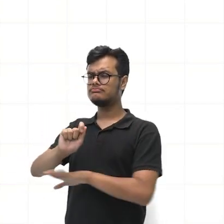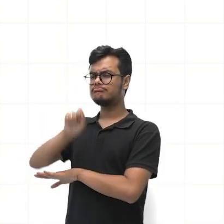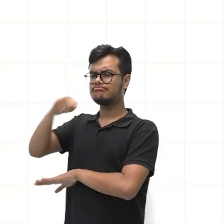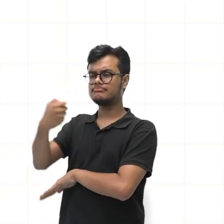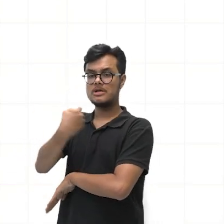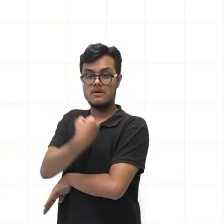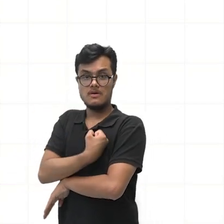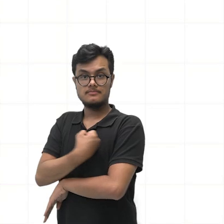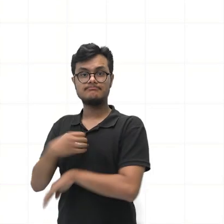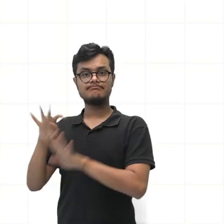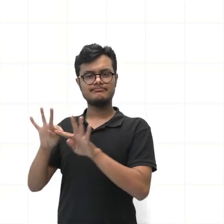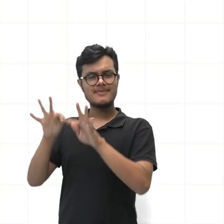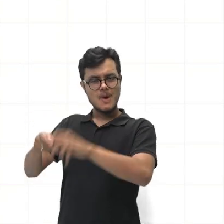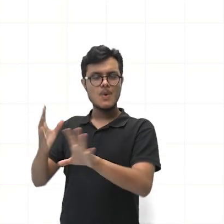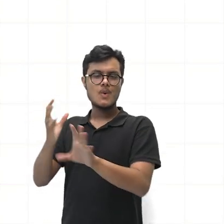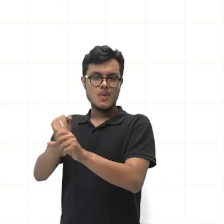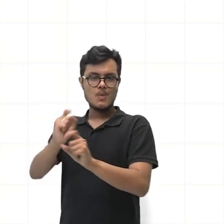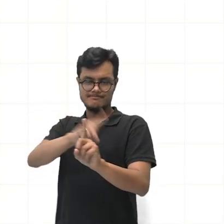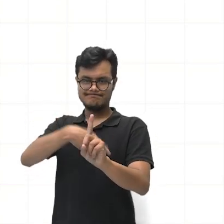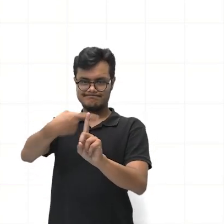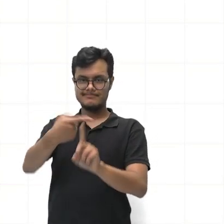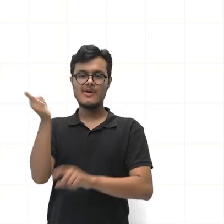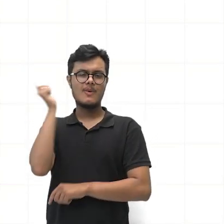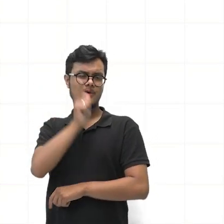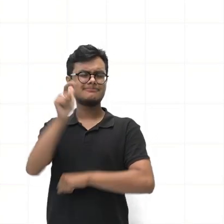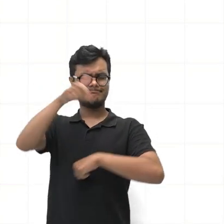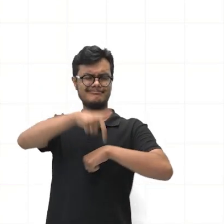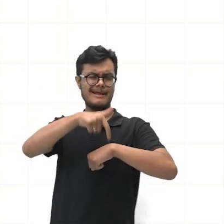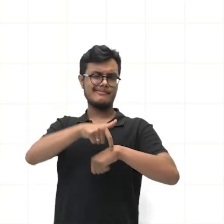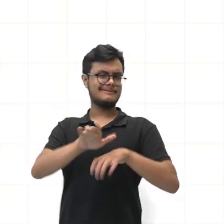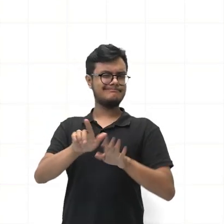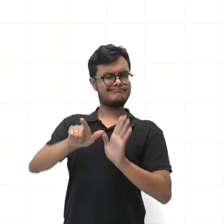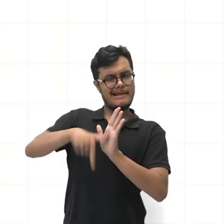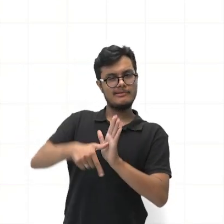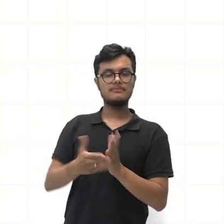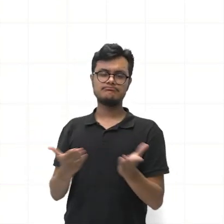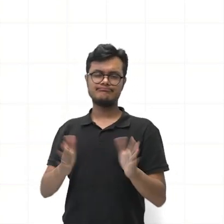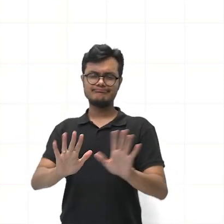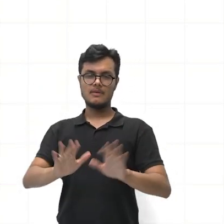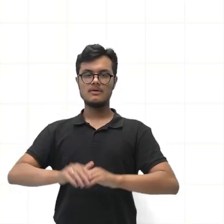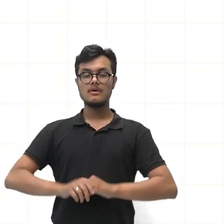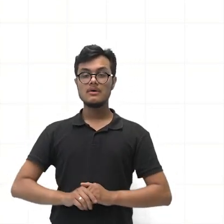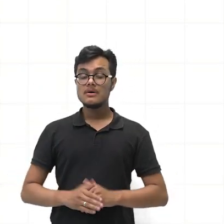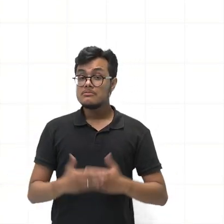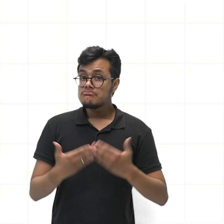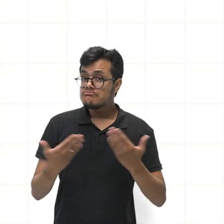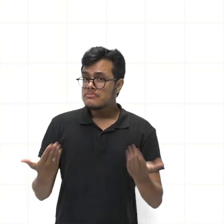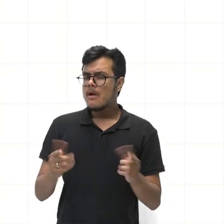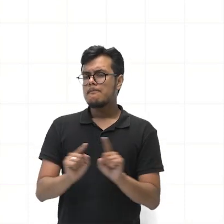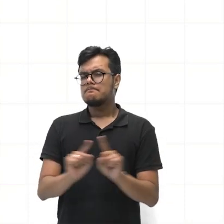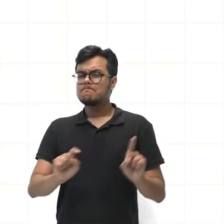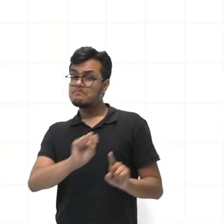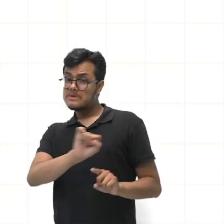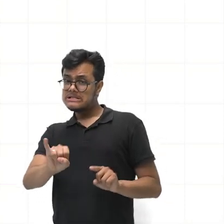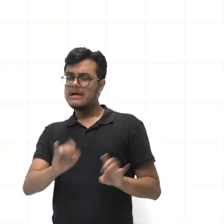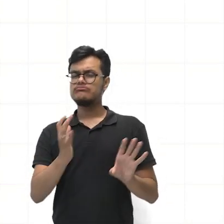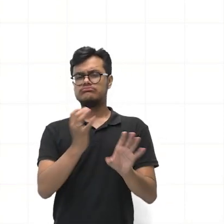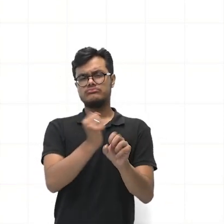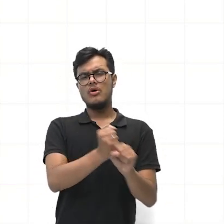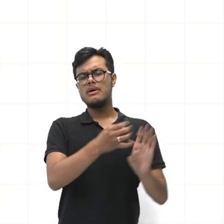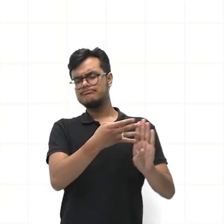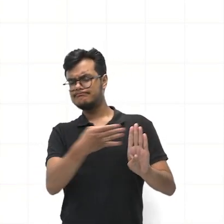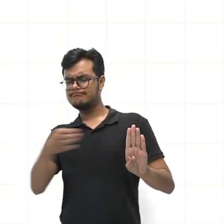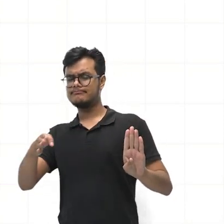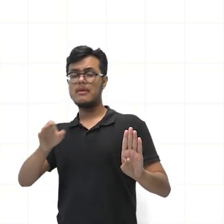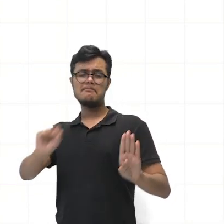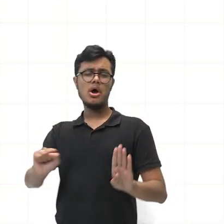aqui para a gente otimizar o nosso tempo, certo? Porém, se vocês quiserem conferir isso daqui mais